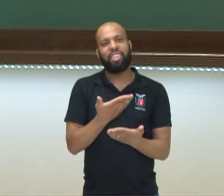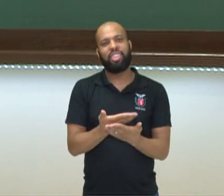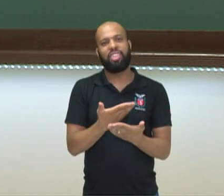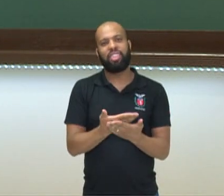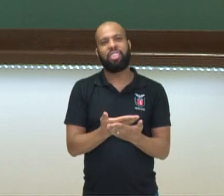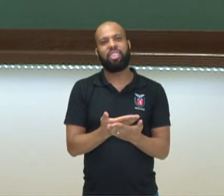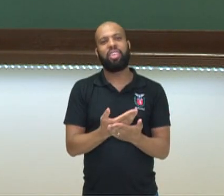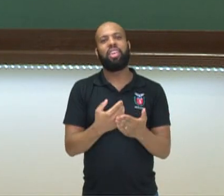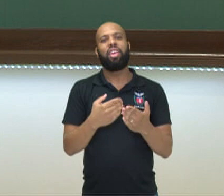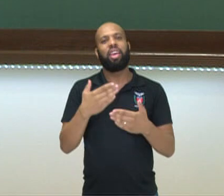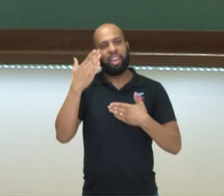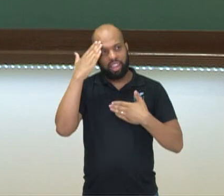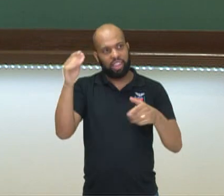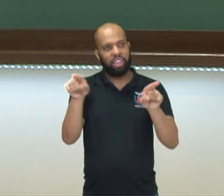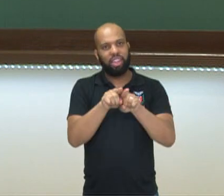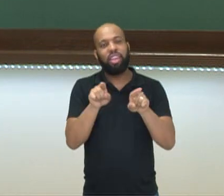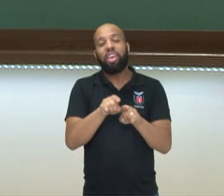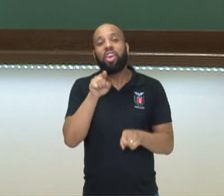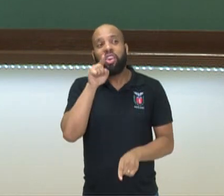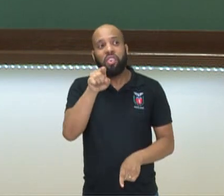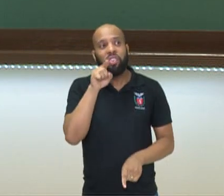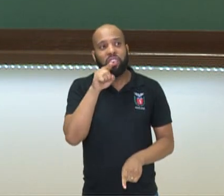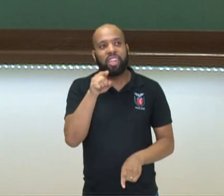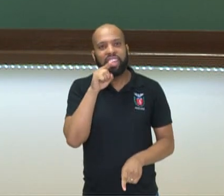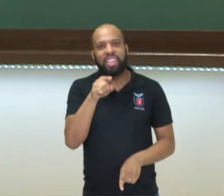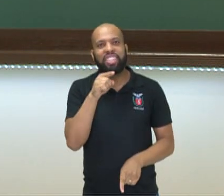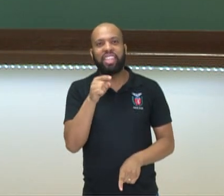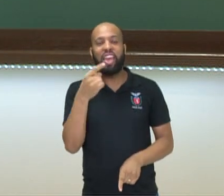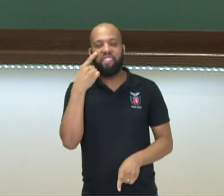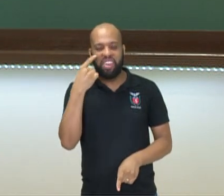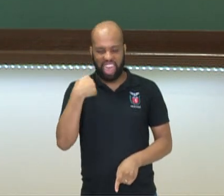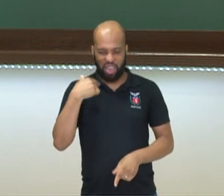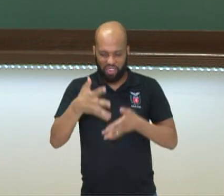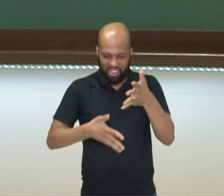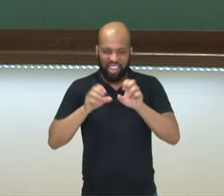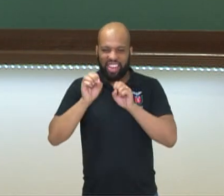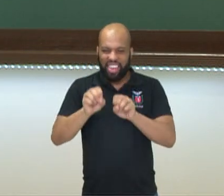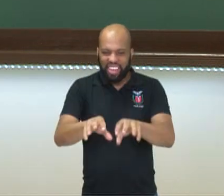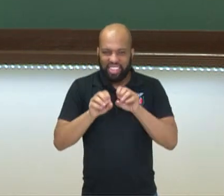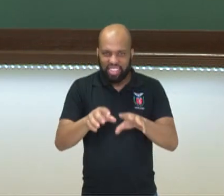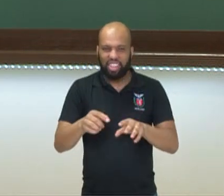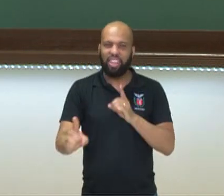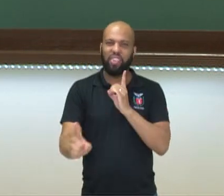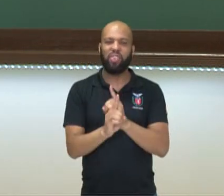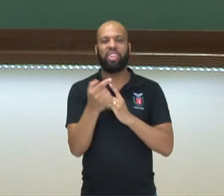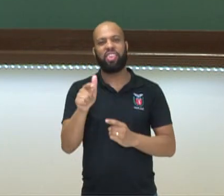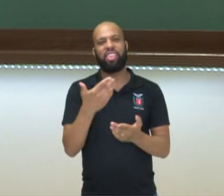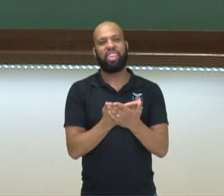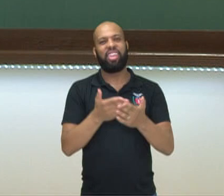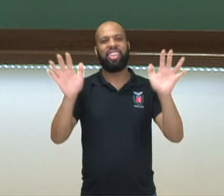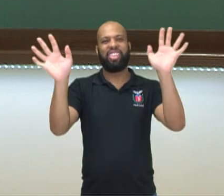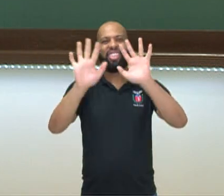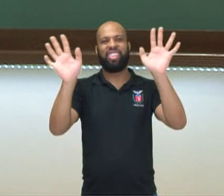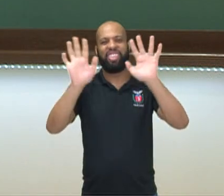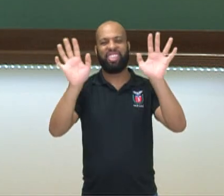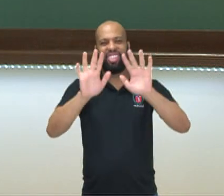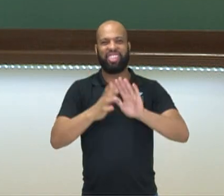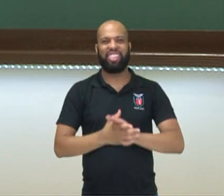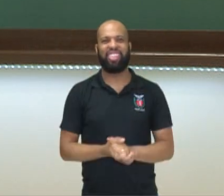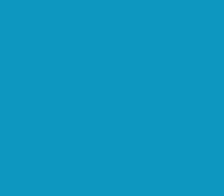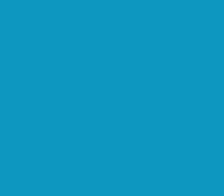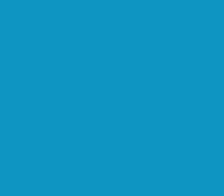aula. Agradeço também vocês me escutarem. E a gente se vê na próxima aula. Tchau, tchau!